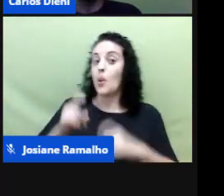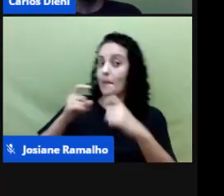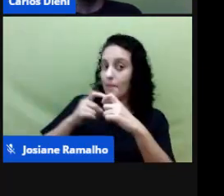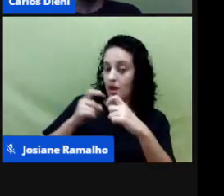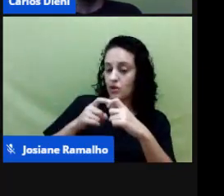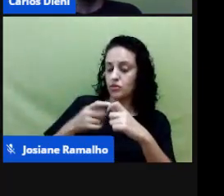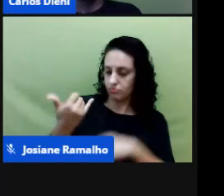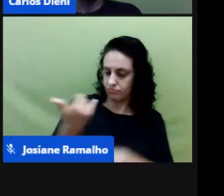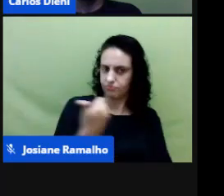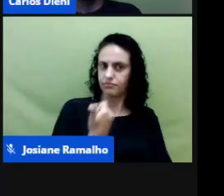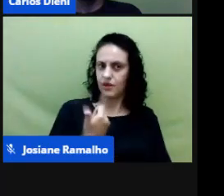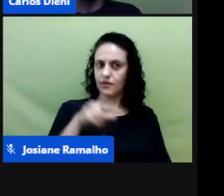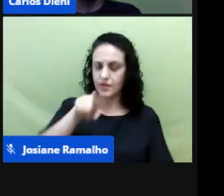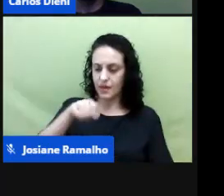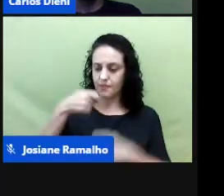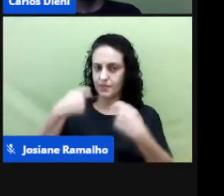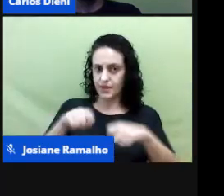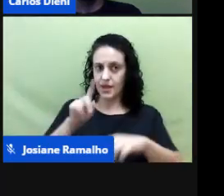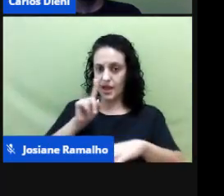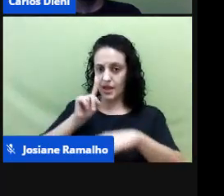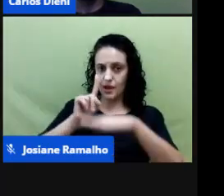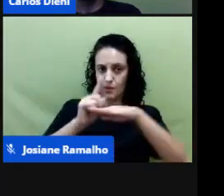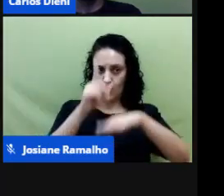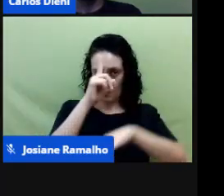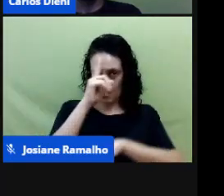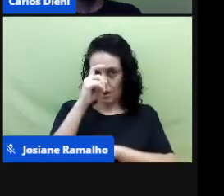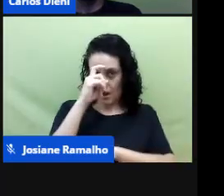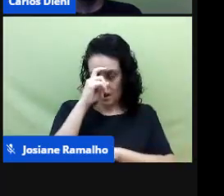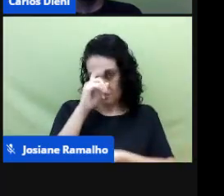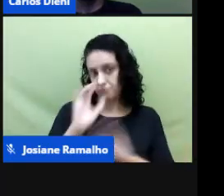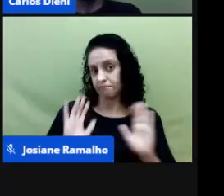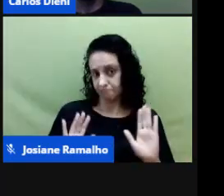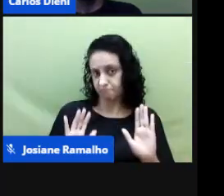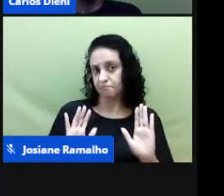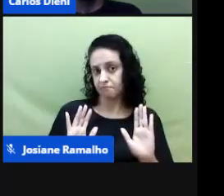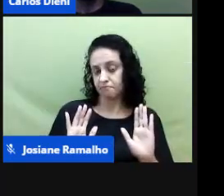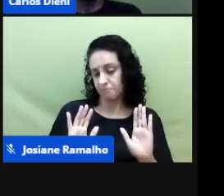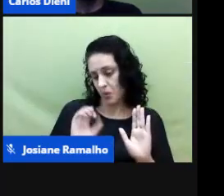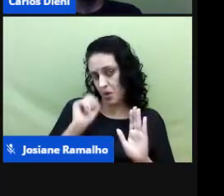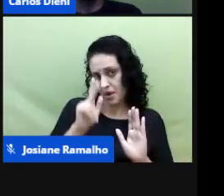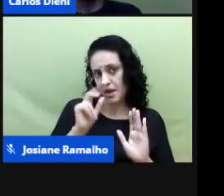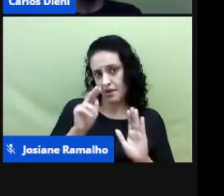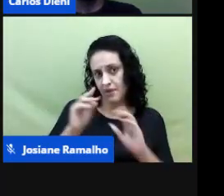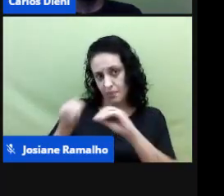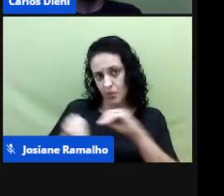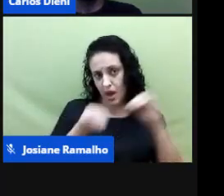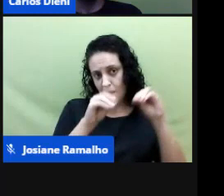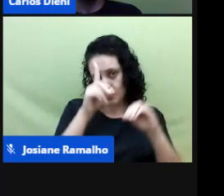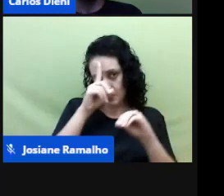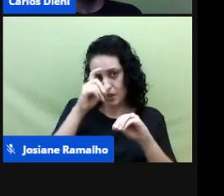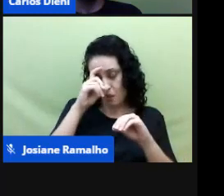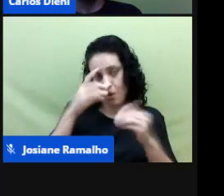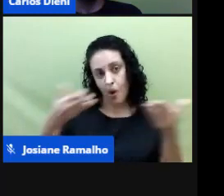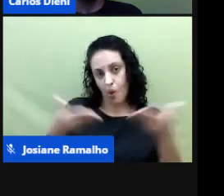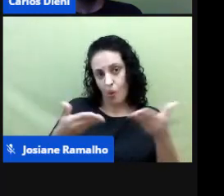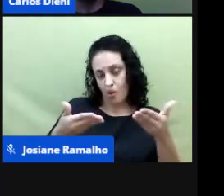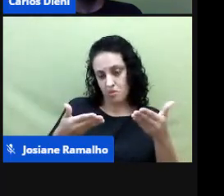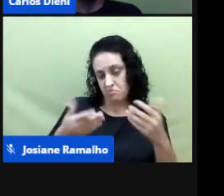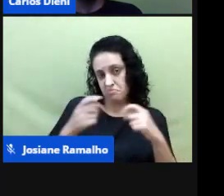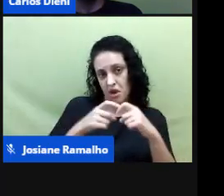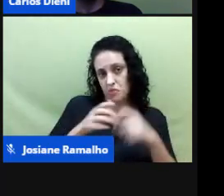precisa de atendimento, que precisa ser removido, você será removido. Fora disso, não.